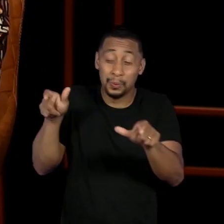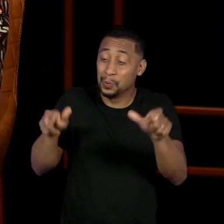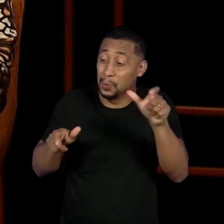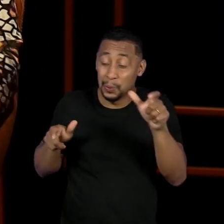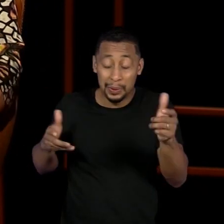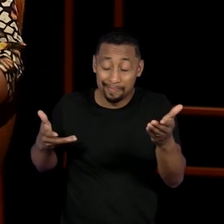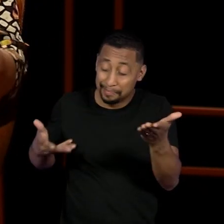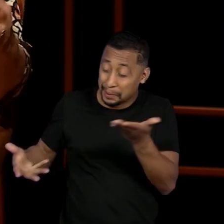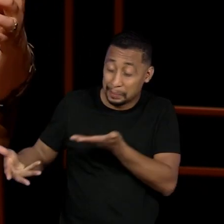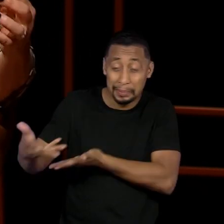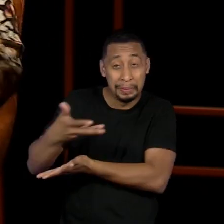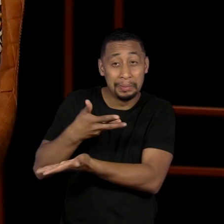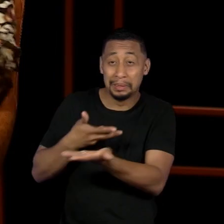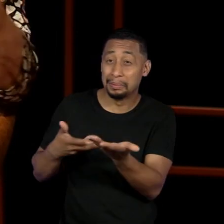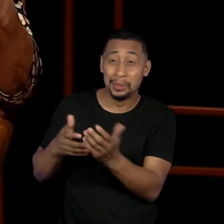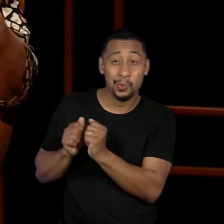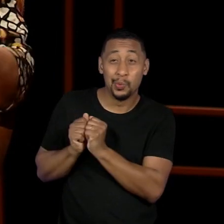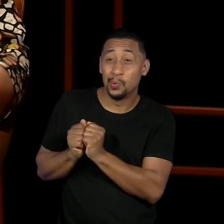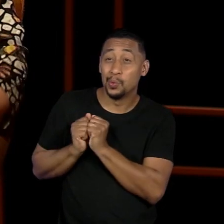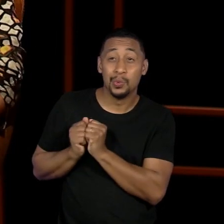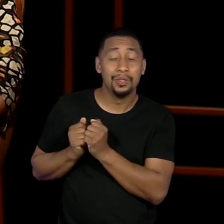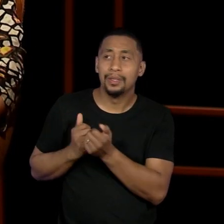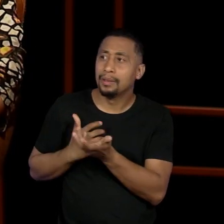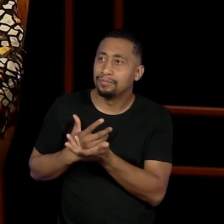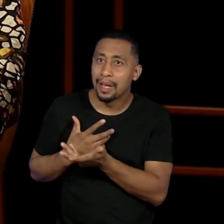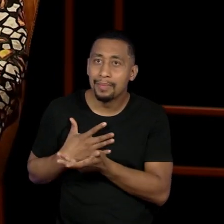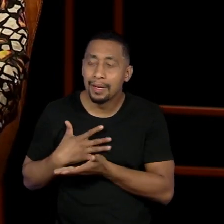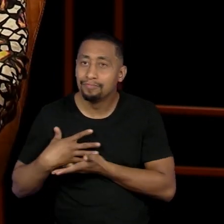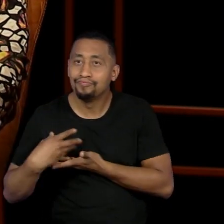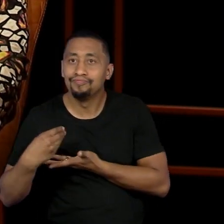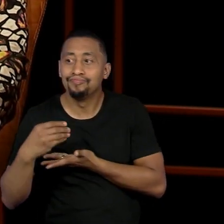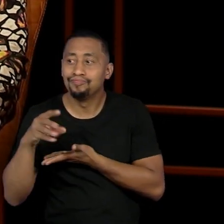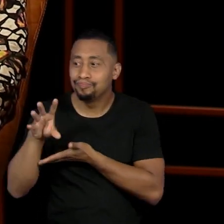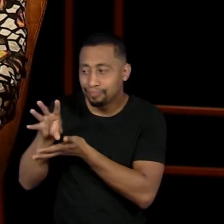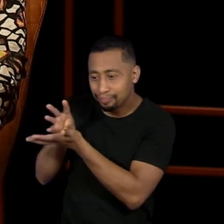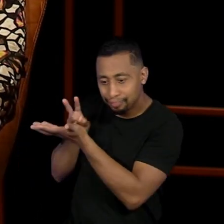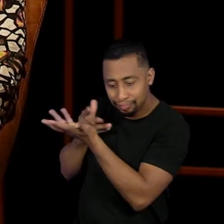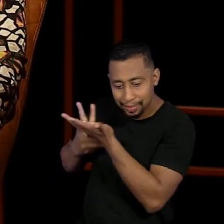pessoas atraem-se umas às outras, as pessoas